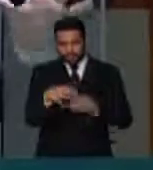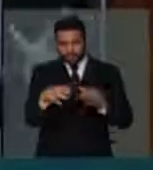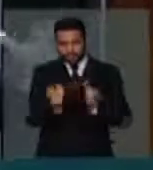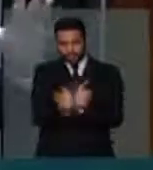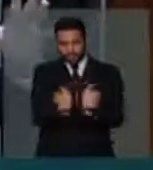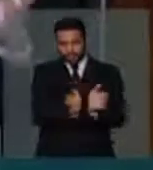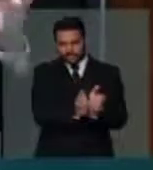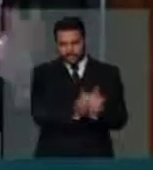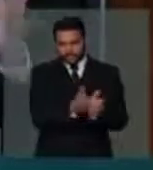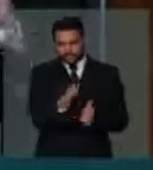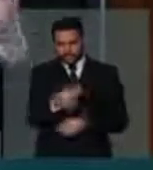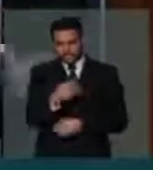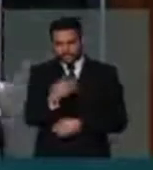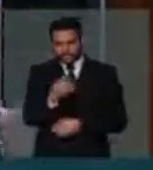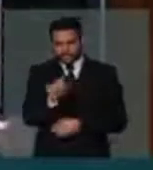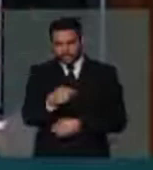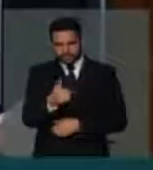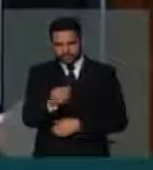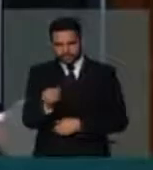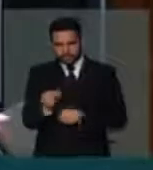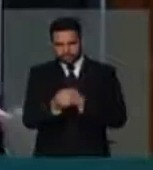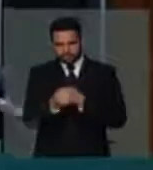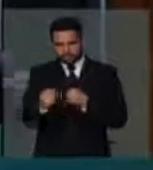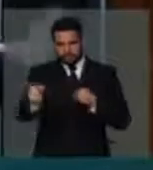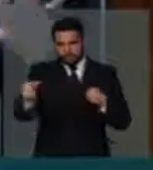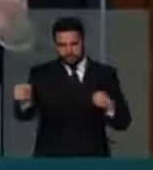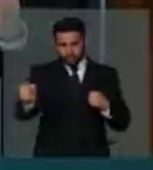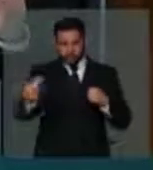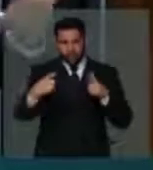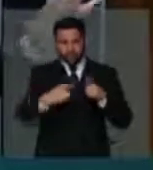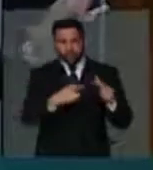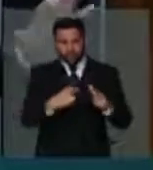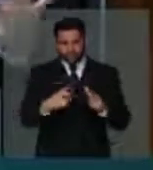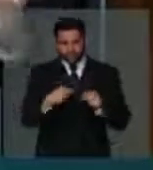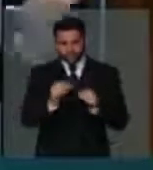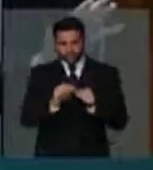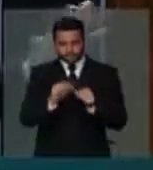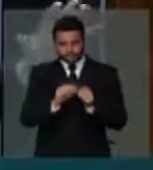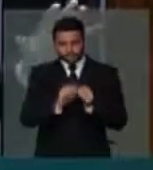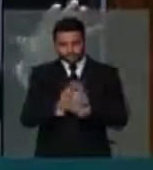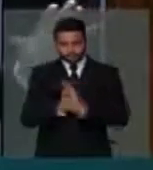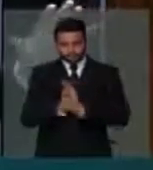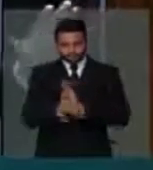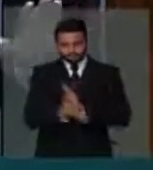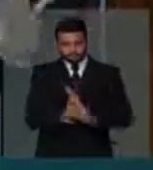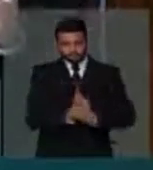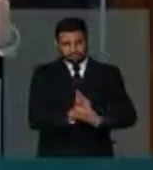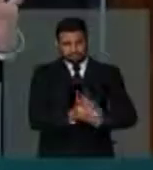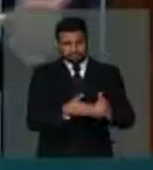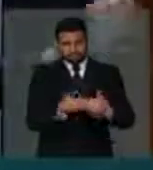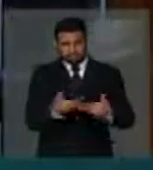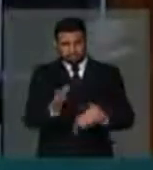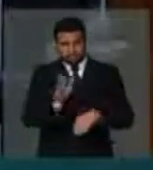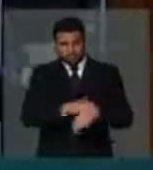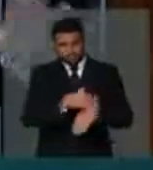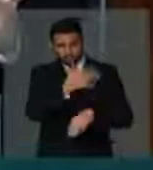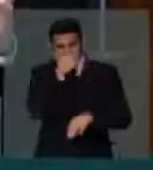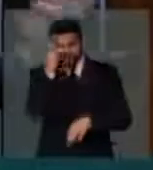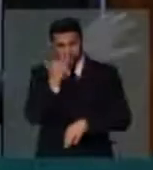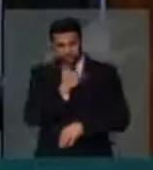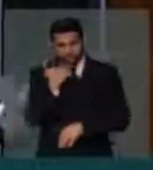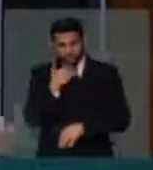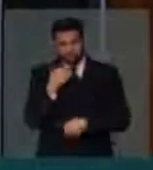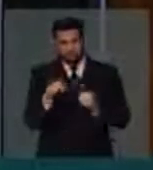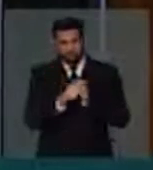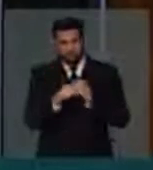cada uma delas de cerca de 3.600 hectares, aonde foram dizimados, aonde muitos morreram